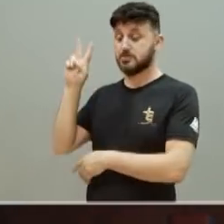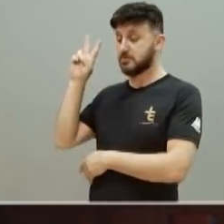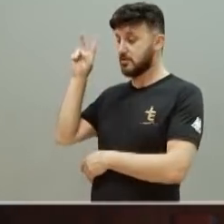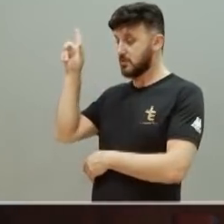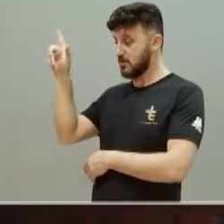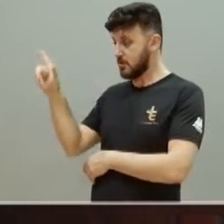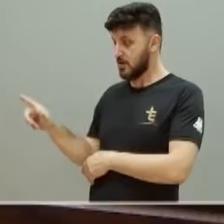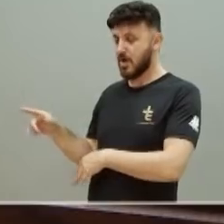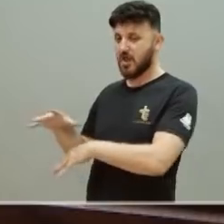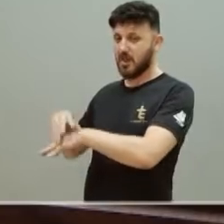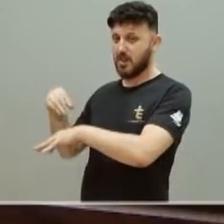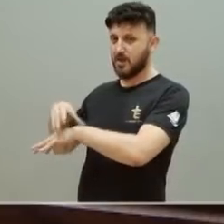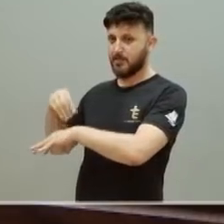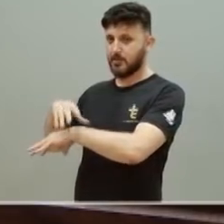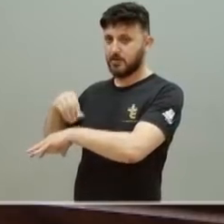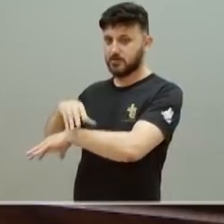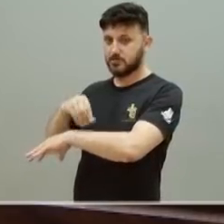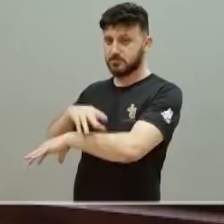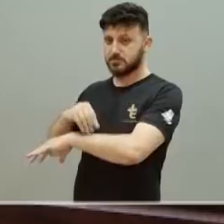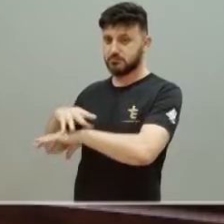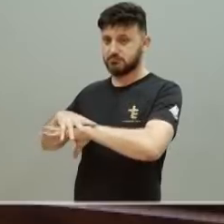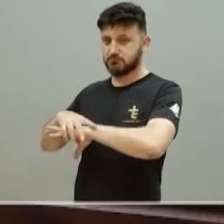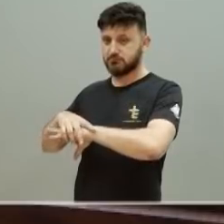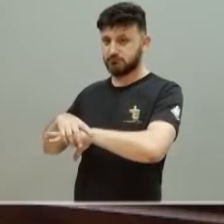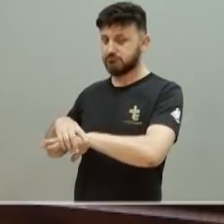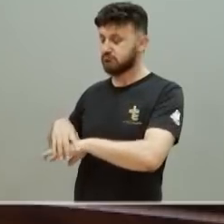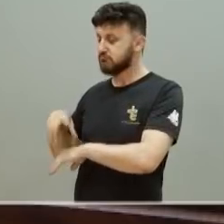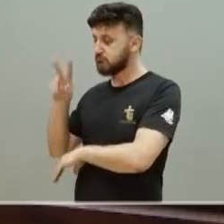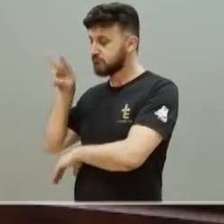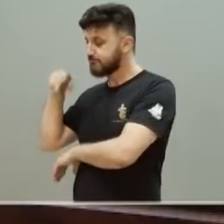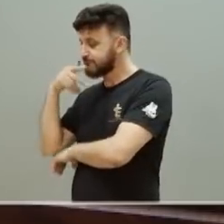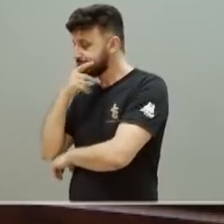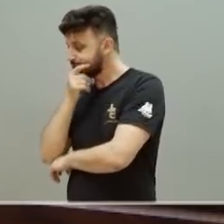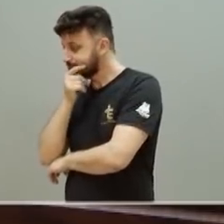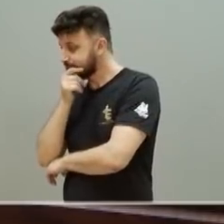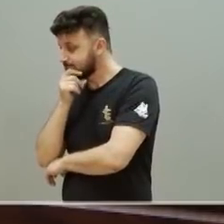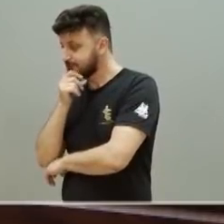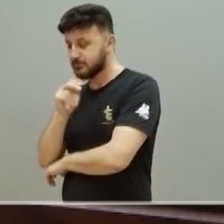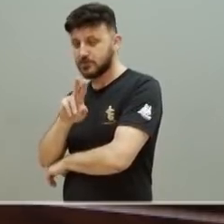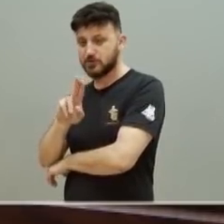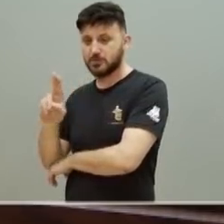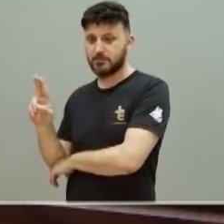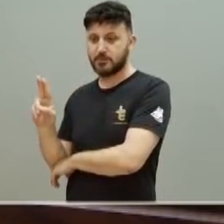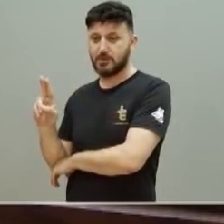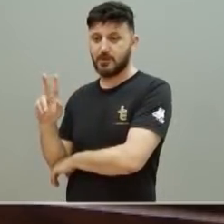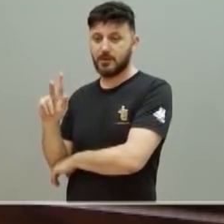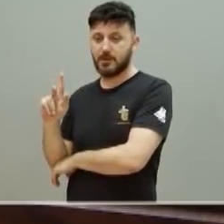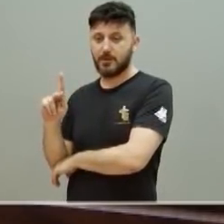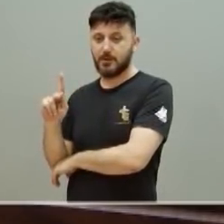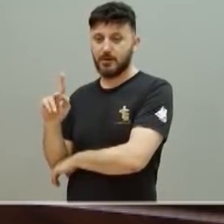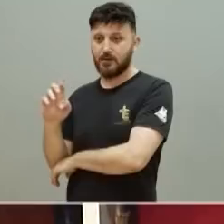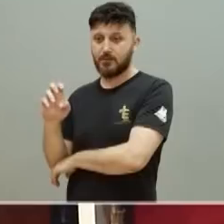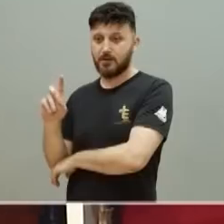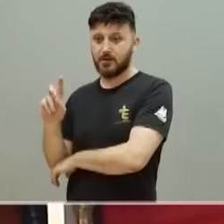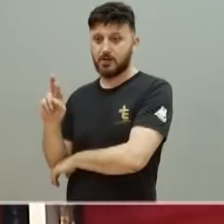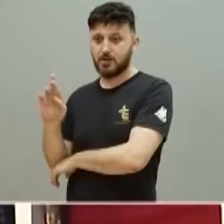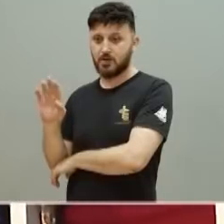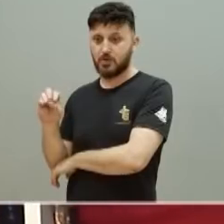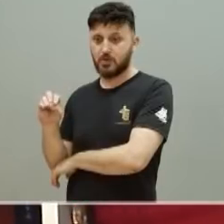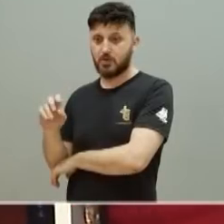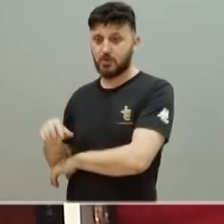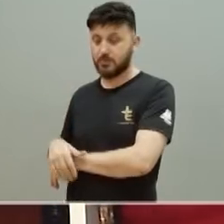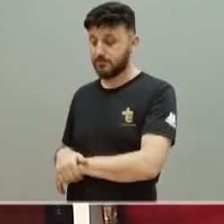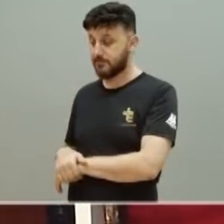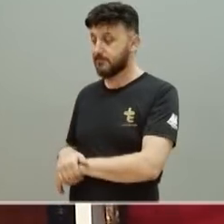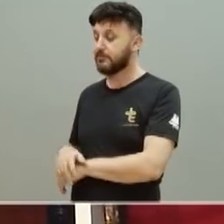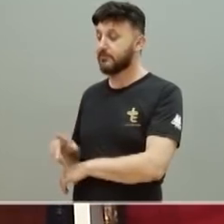no fundo dos olhos de um homem, e diz para aquele homem que se chamava Pedro, e diz para Pedro: